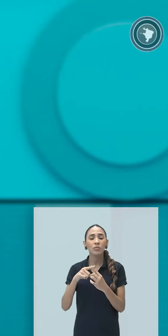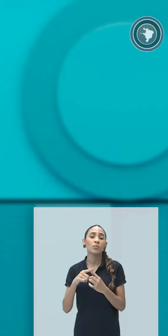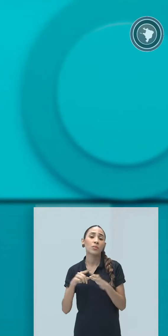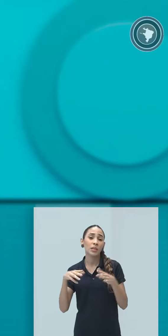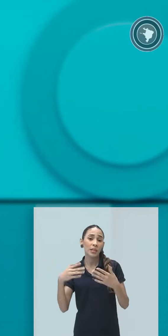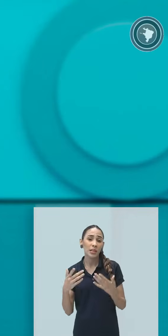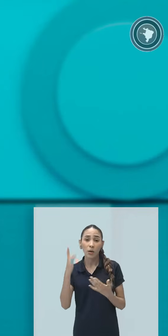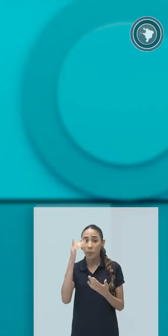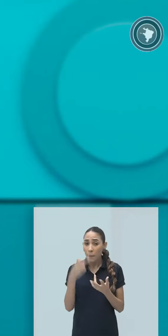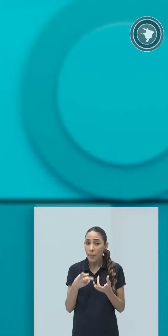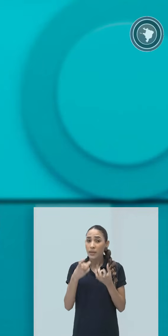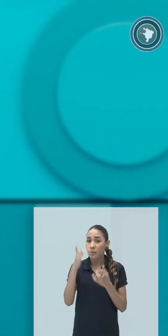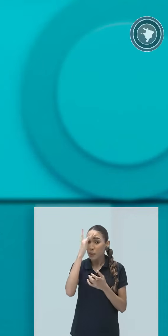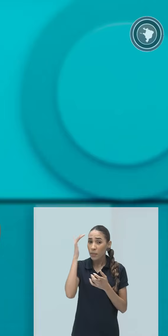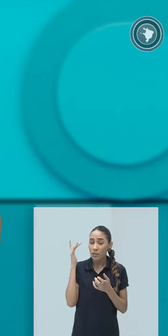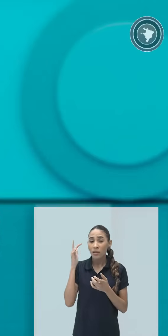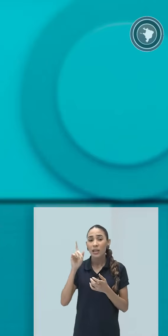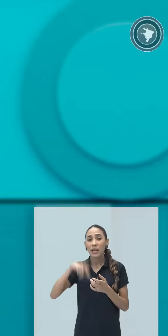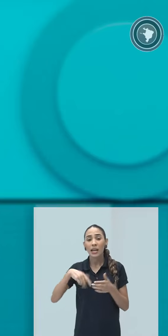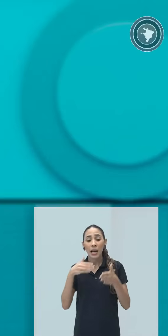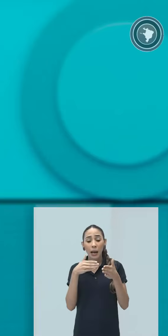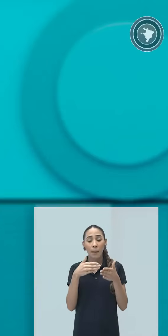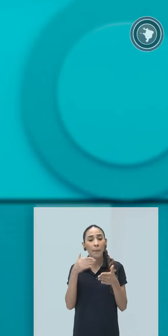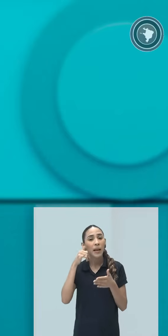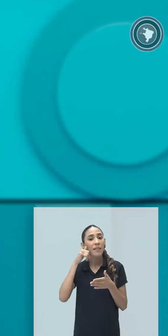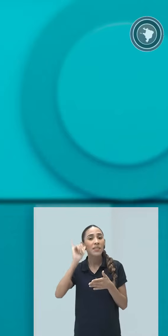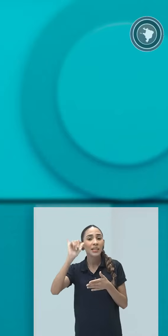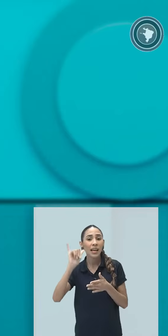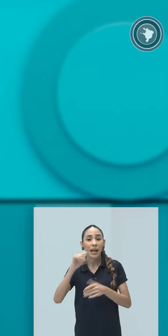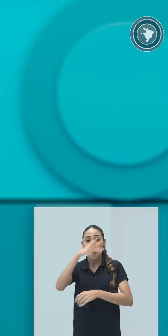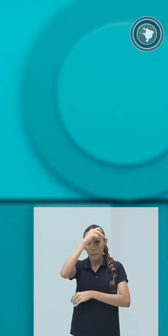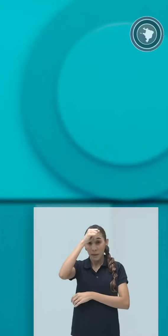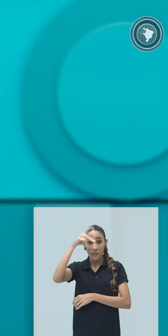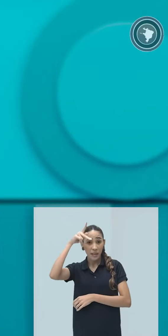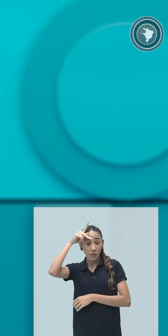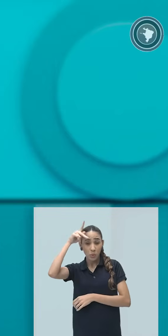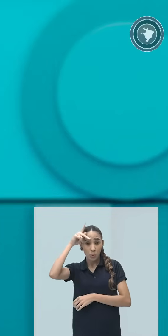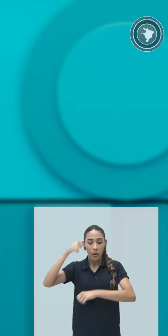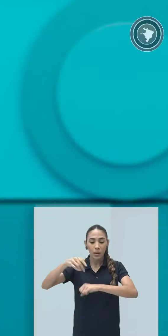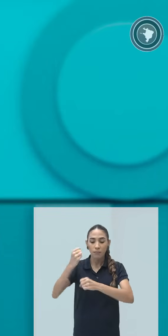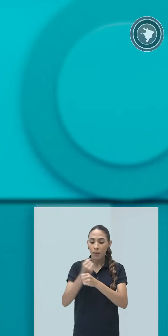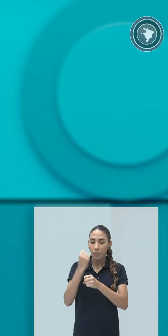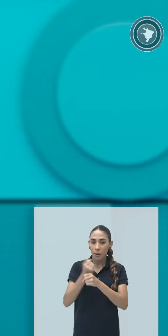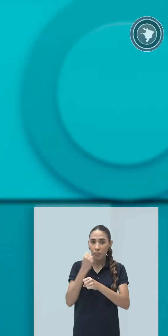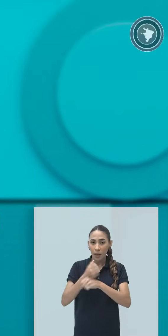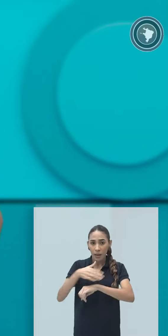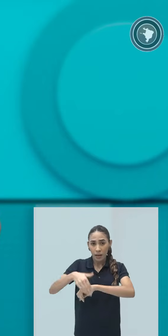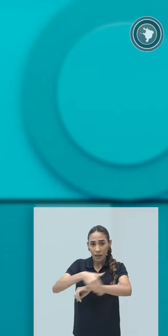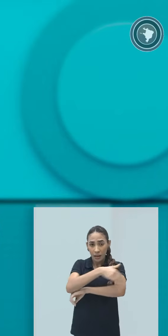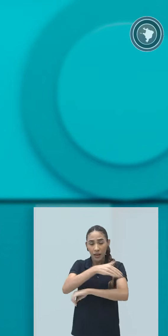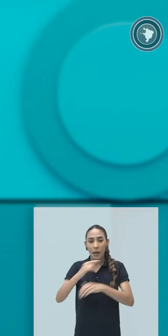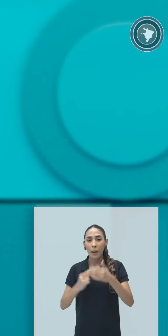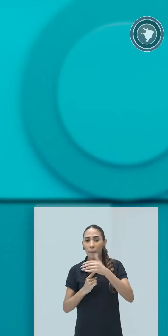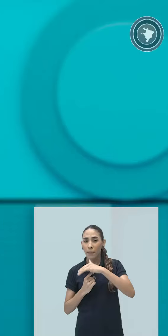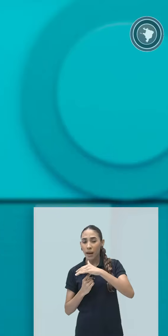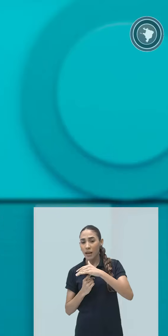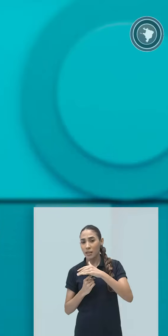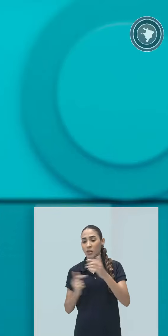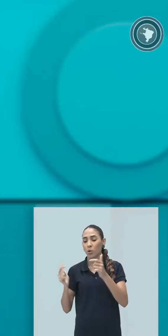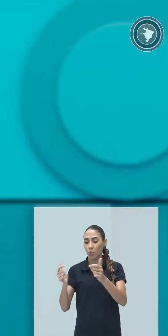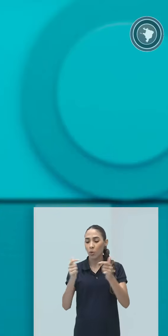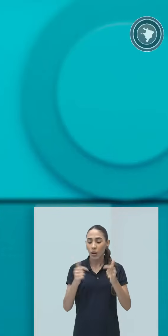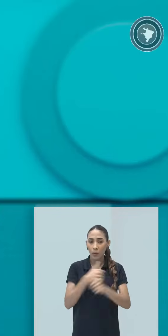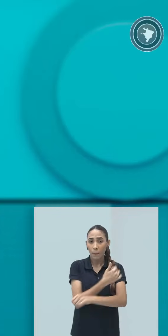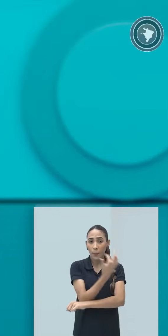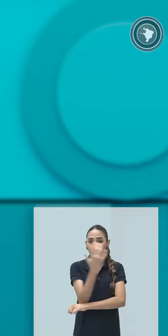Perceba que a personagem falou que era para impedir que a prefeitura construísse uma rua, uma avenida, numa praça, um local